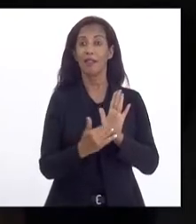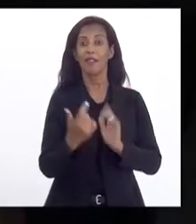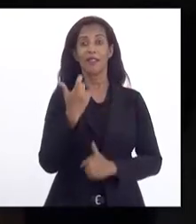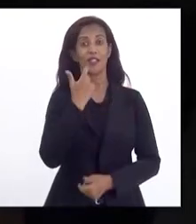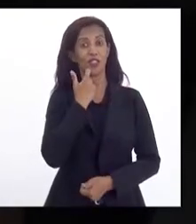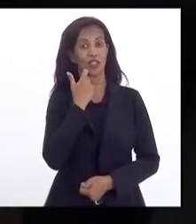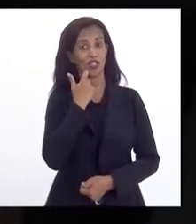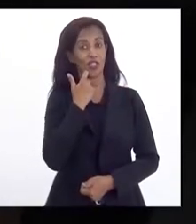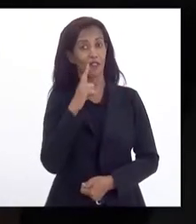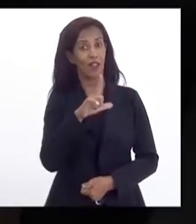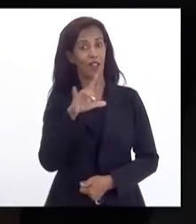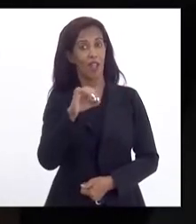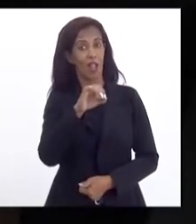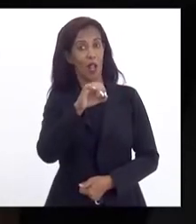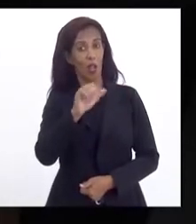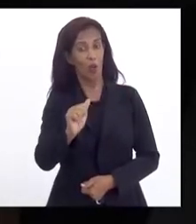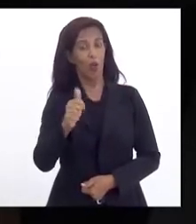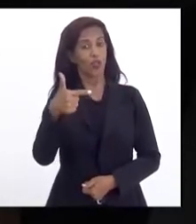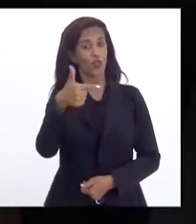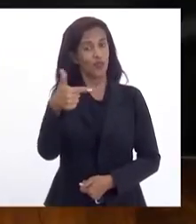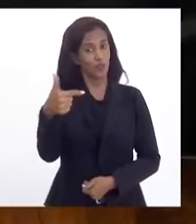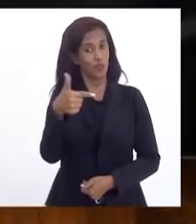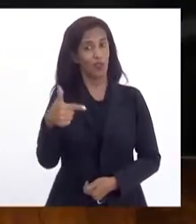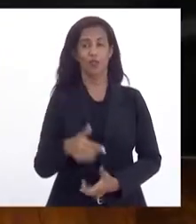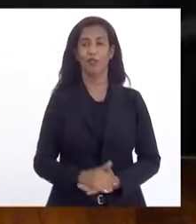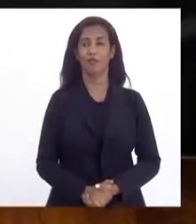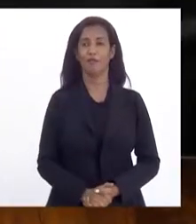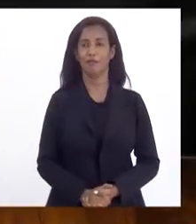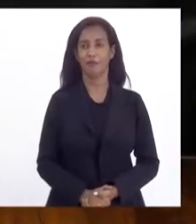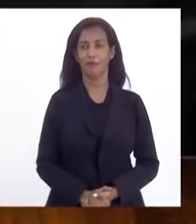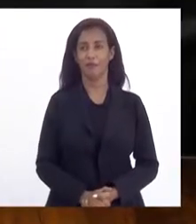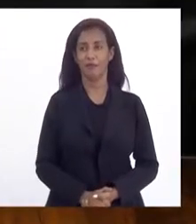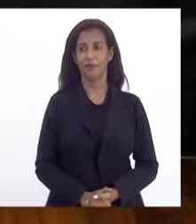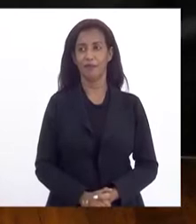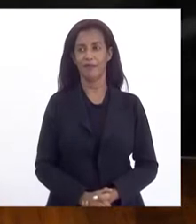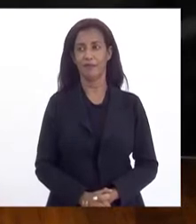sexta-feira na LOA de 2022.